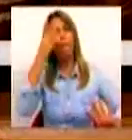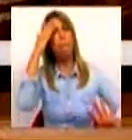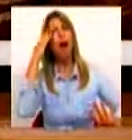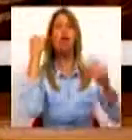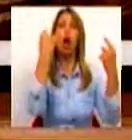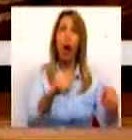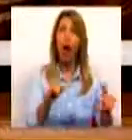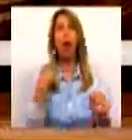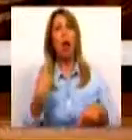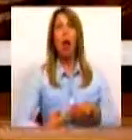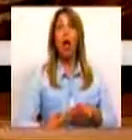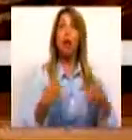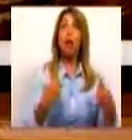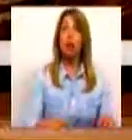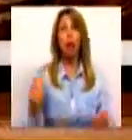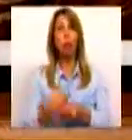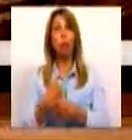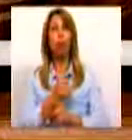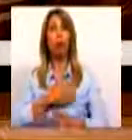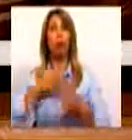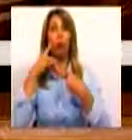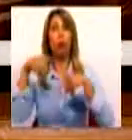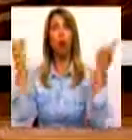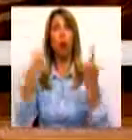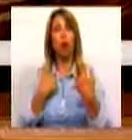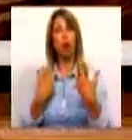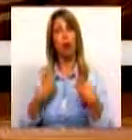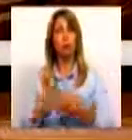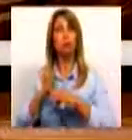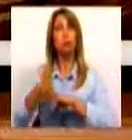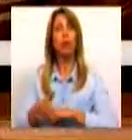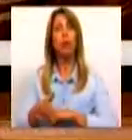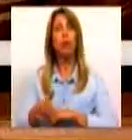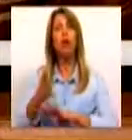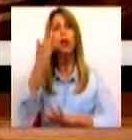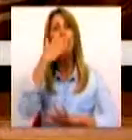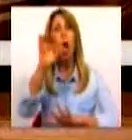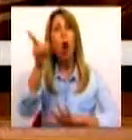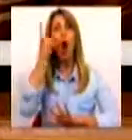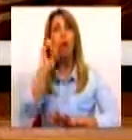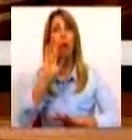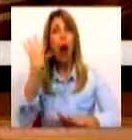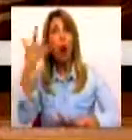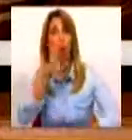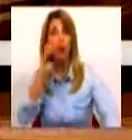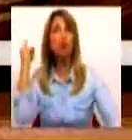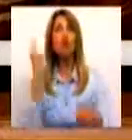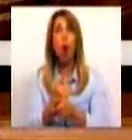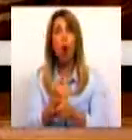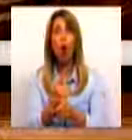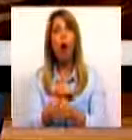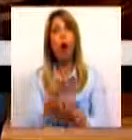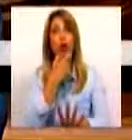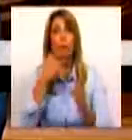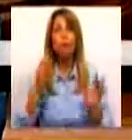públicas determinadas e intervenientes se tal não acontecer simultaneamente. E se às empresas